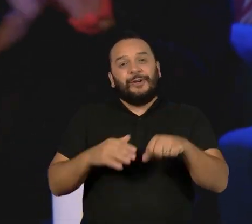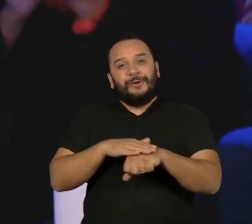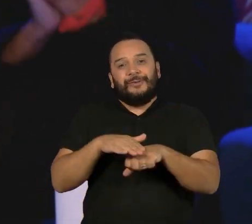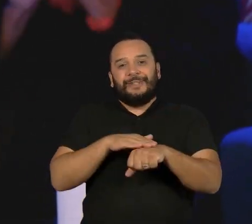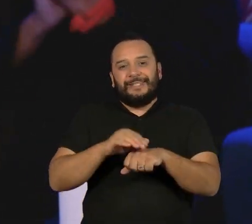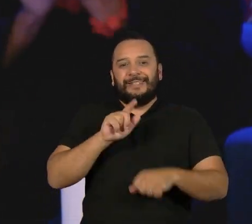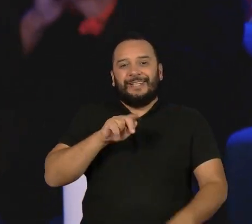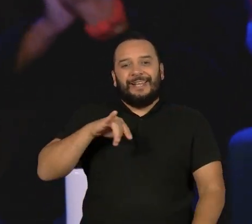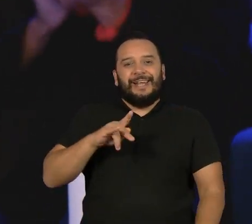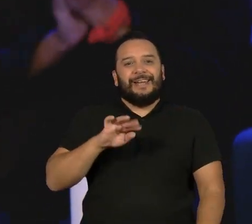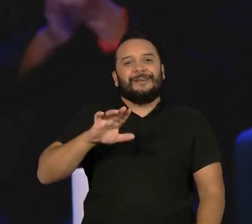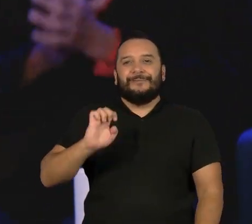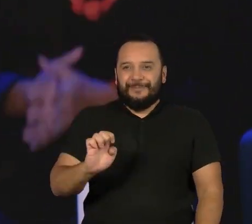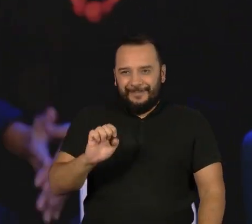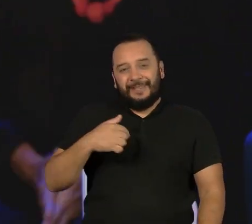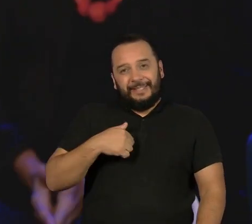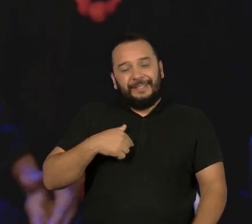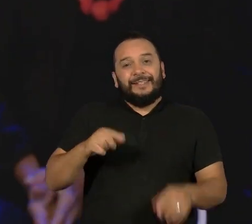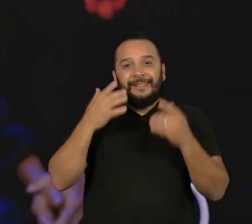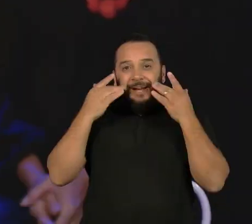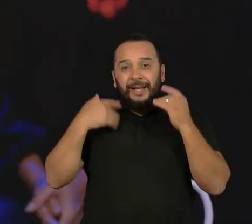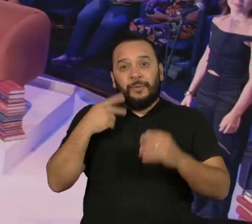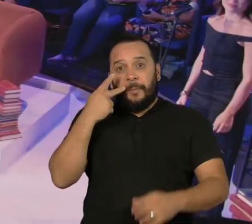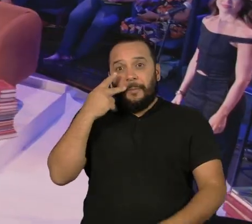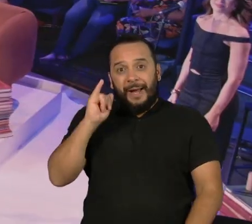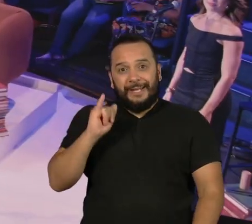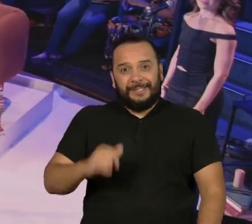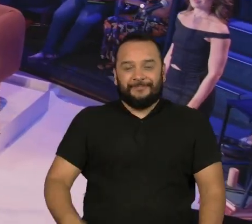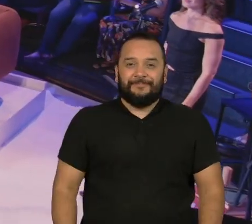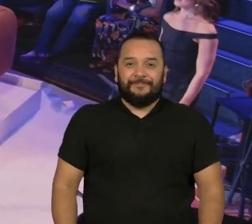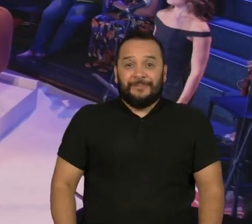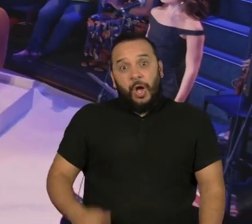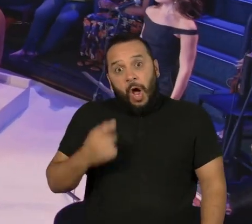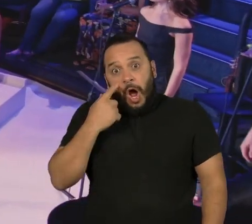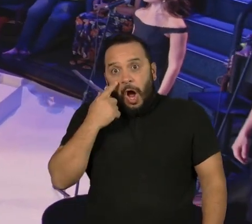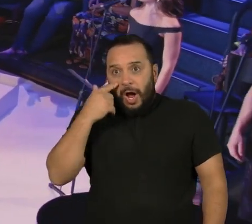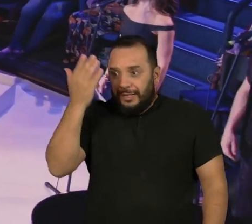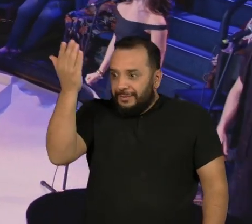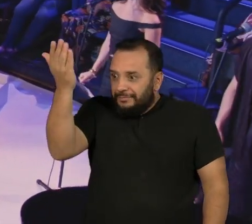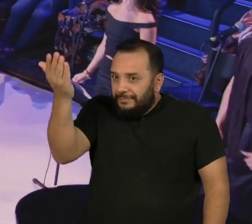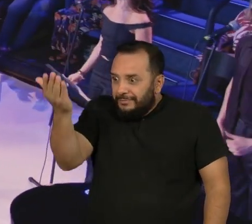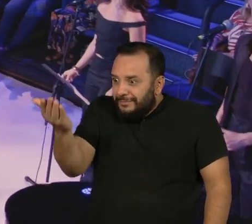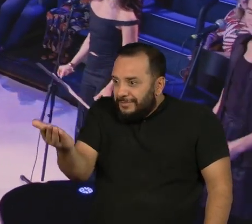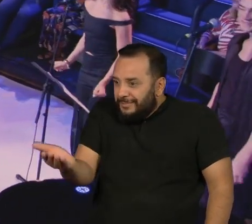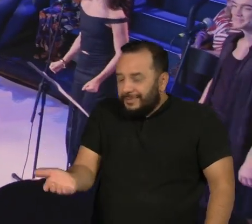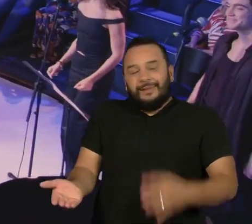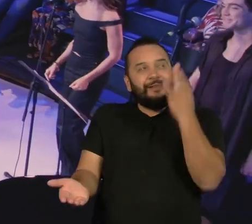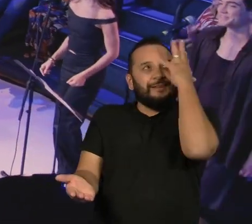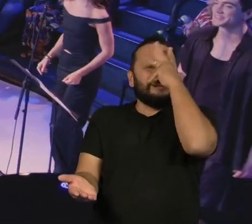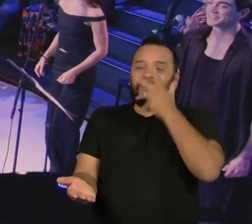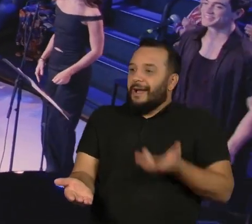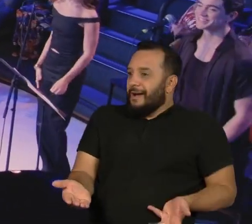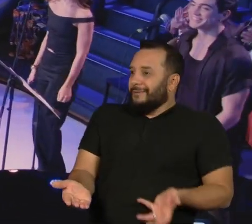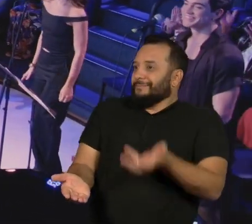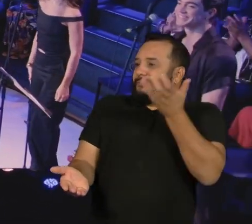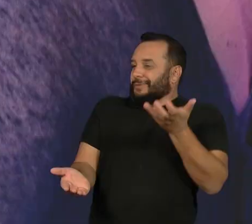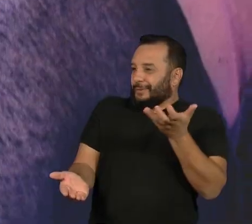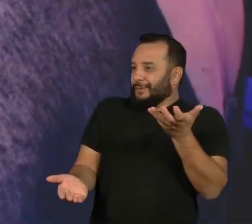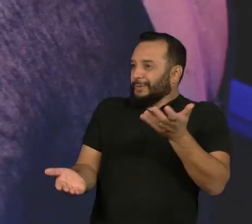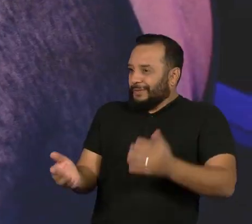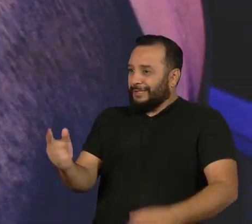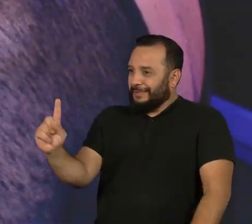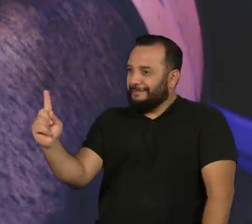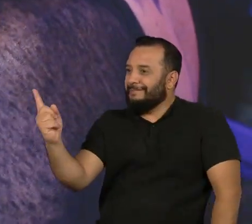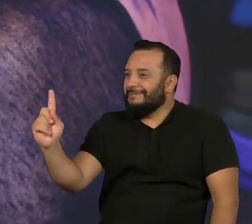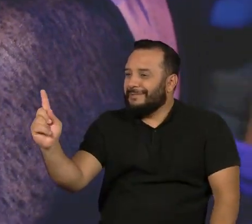com o Guilherme Logulo e o seu espetáculo Pai. Olha que coisa mais linda, mais cheia de graça.